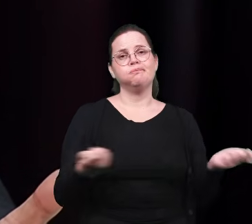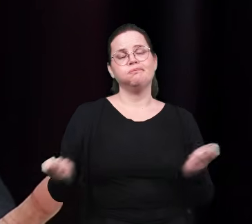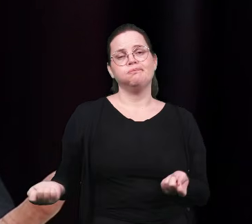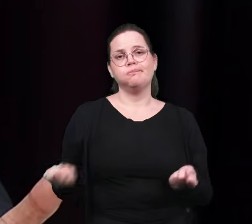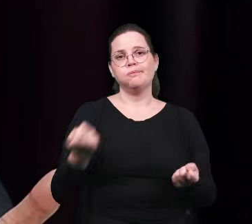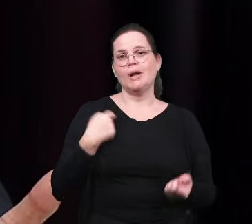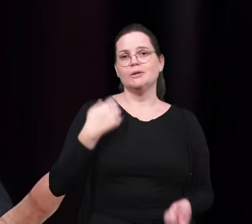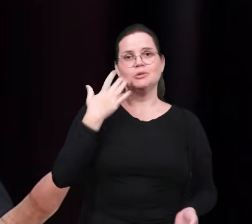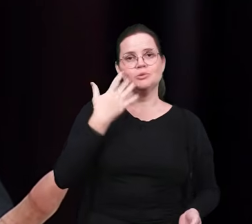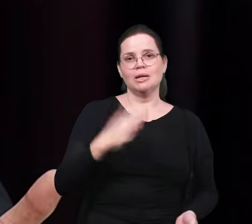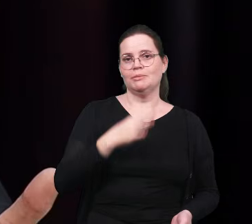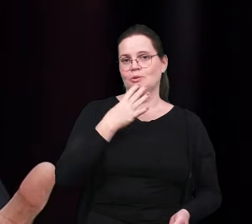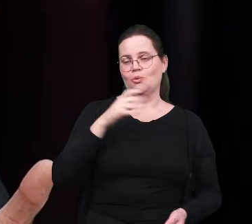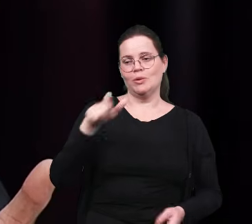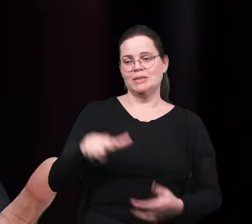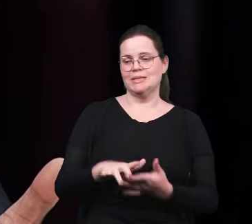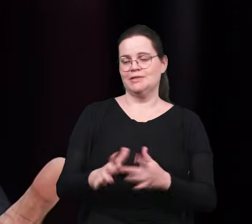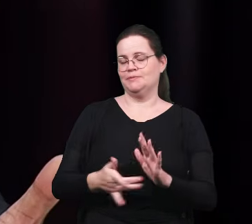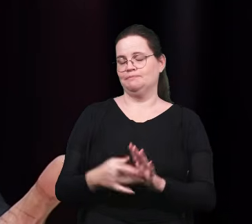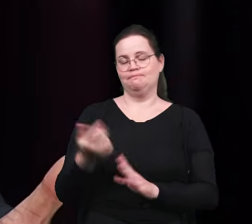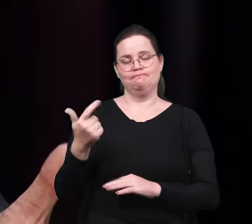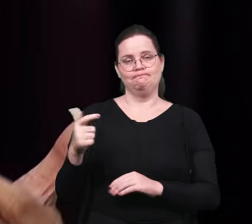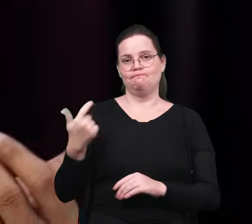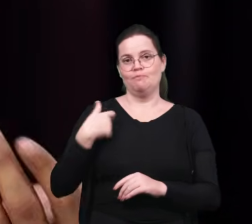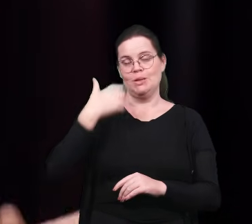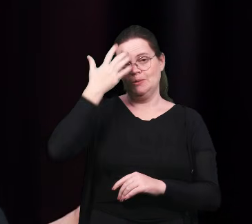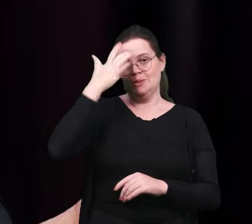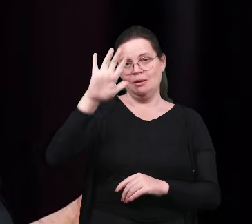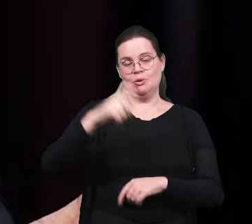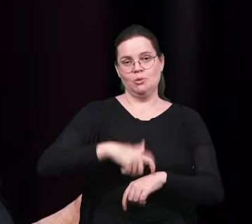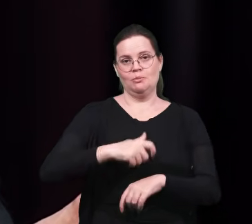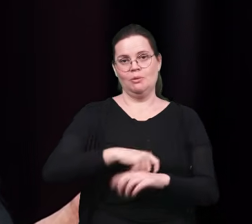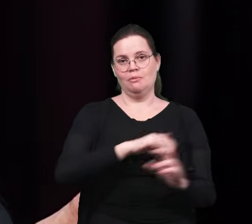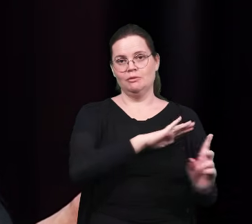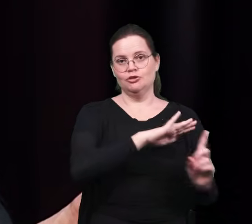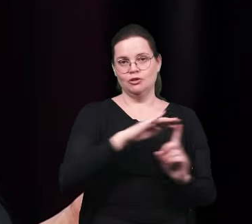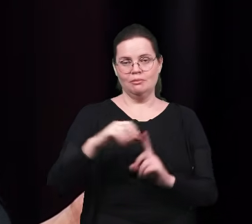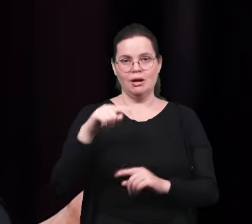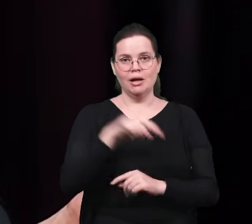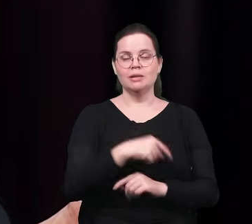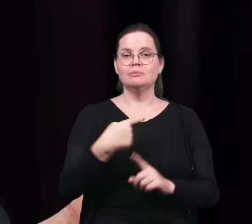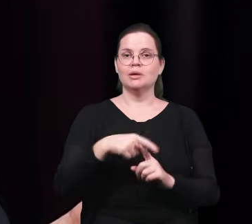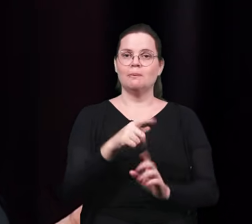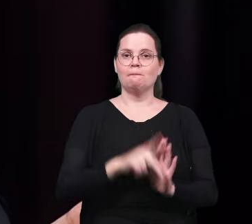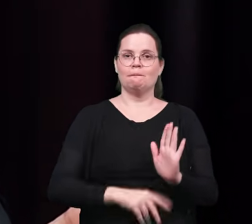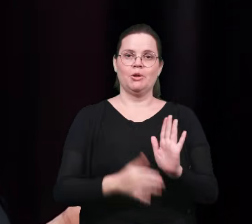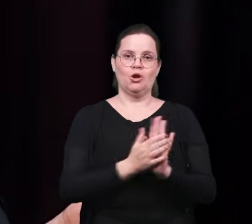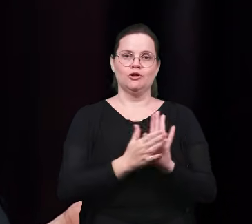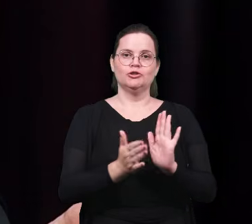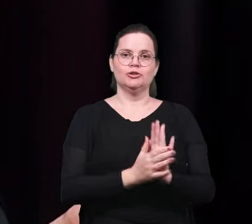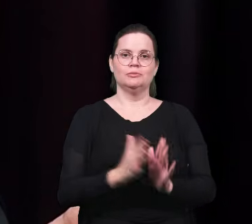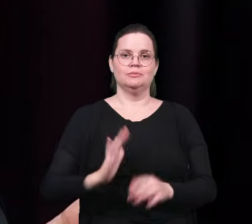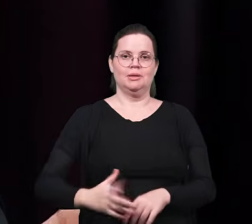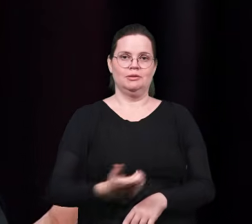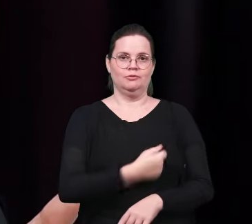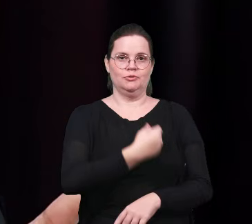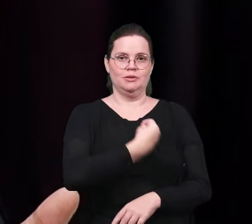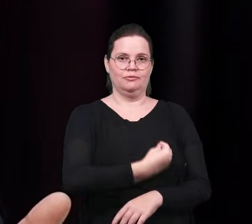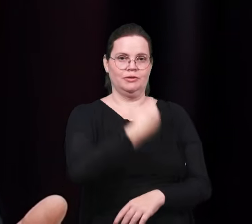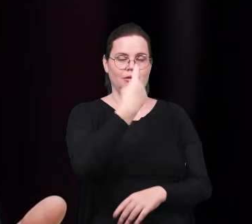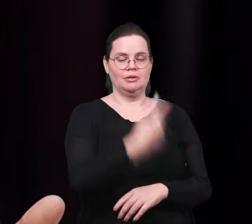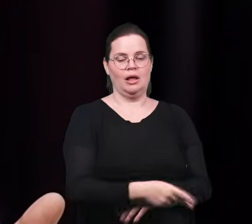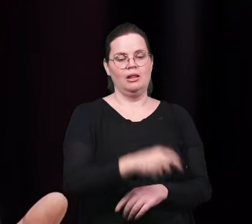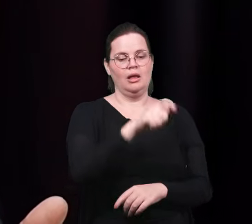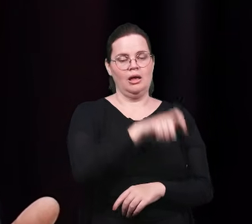tinha conhecimento desse chamado, não tinha conhecimento desse projeto maravilhoso de Jesus para a vida dele, né?